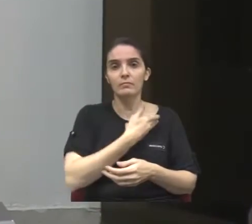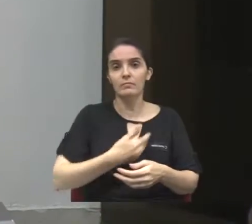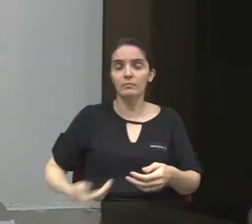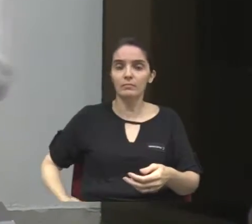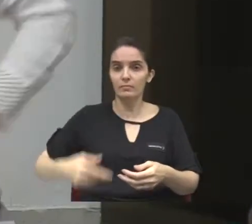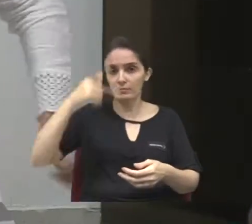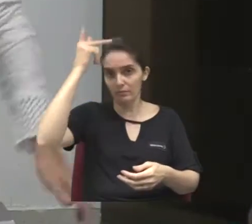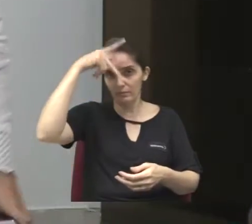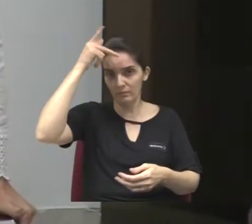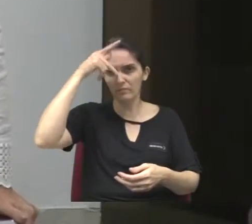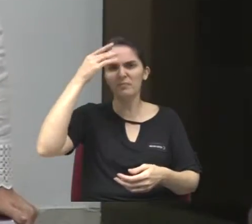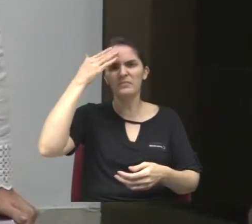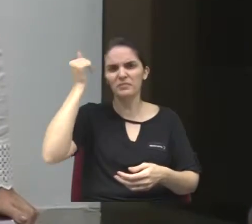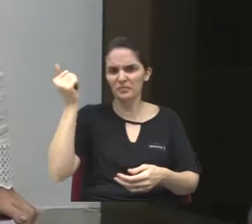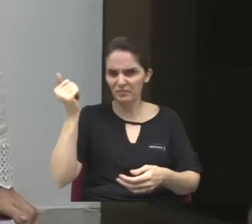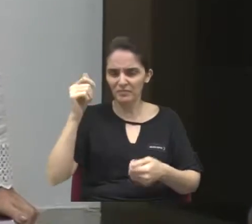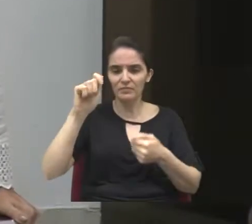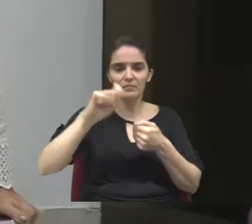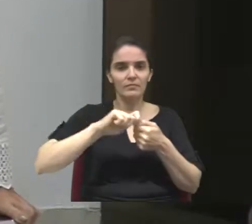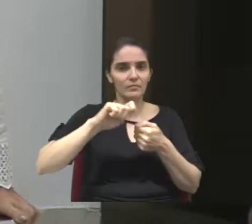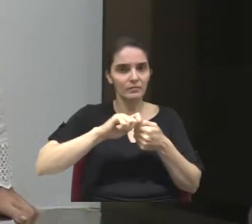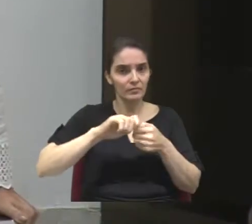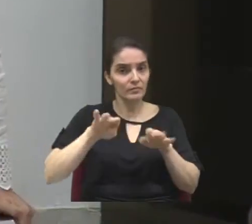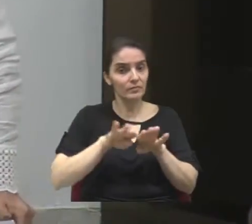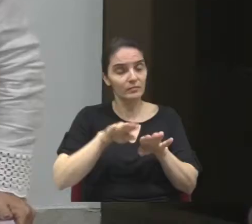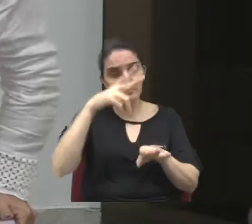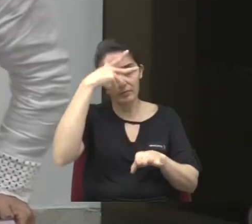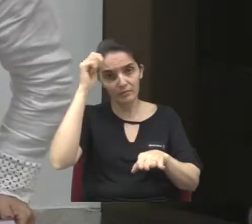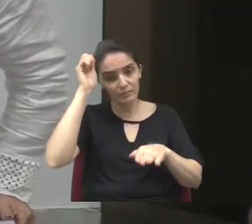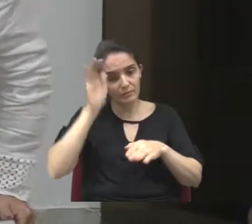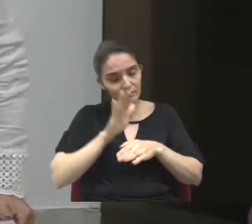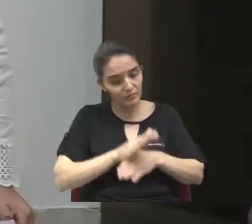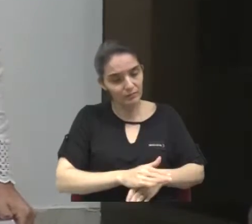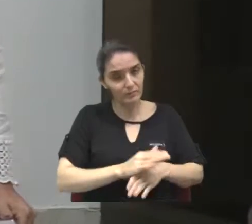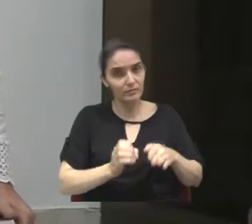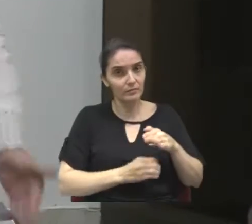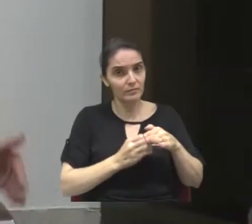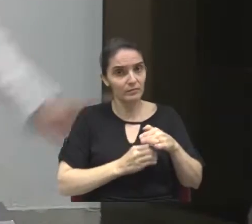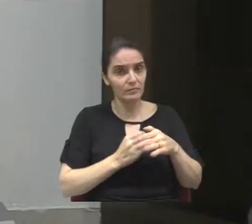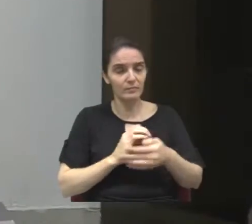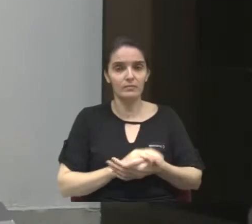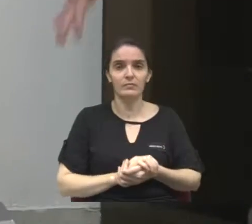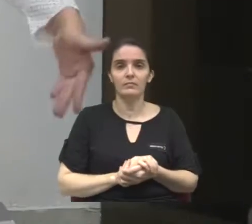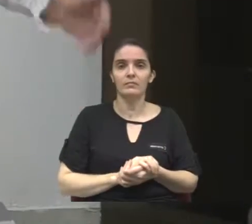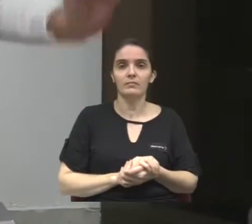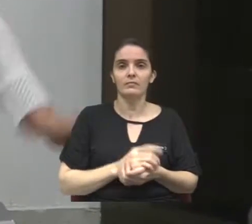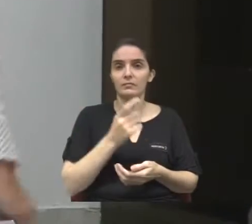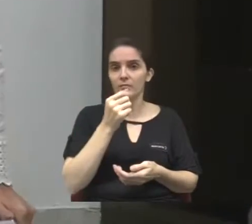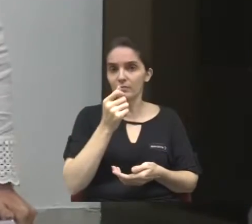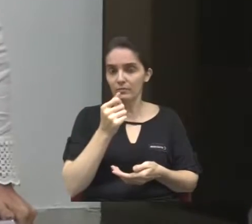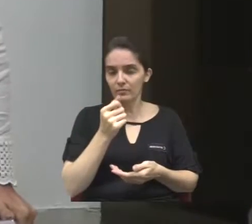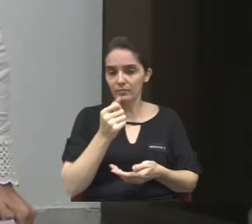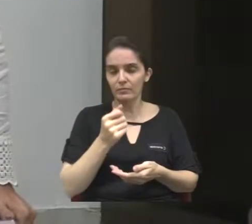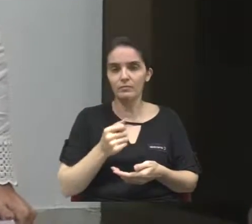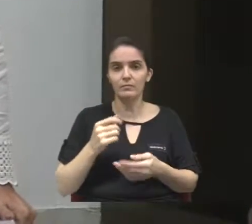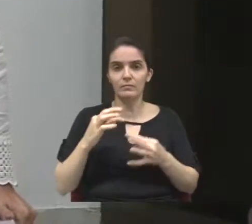disso e fez o subsídio. Para não repassar, essa Câmara votou.